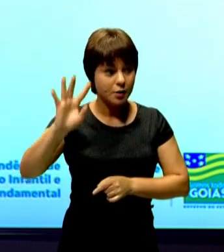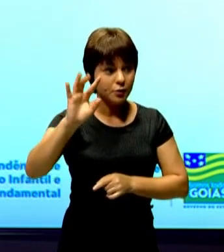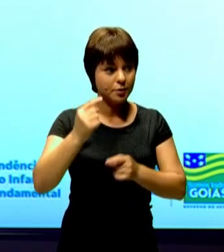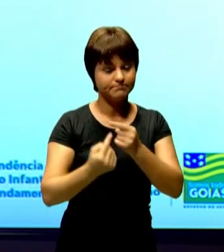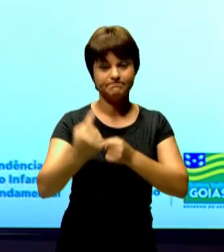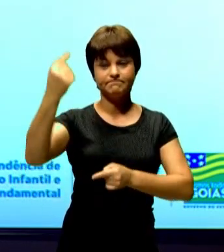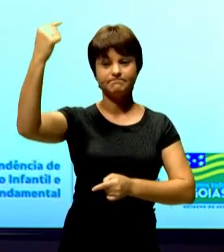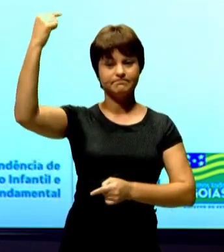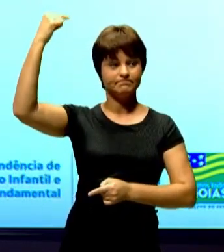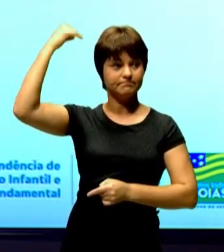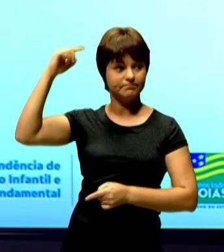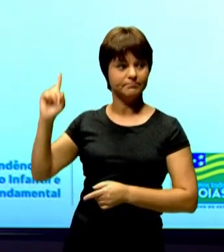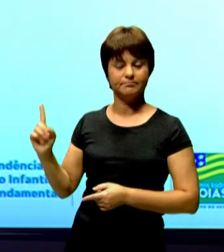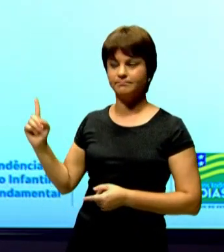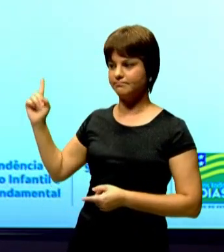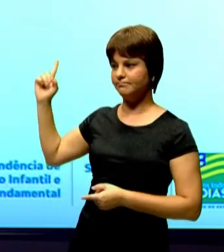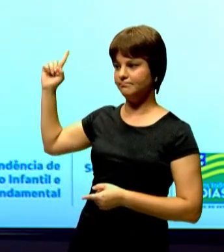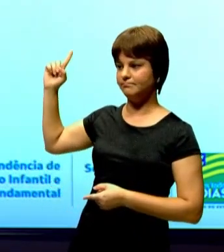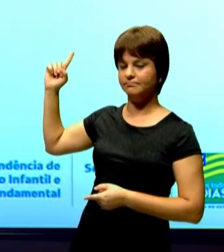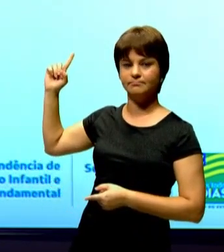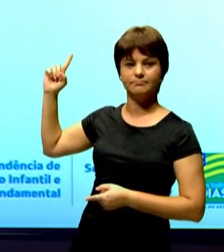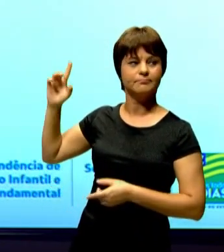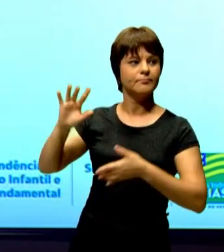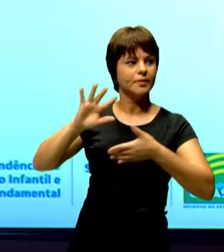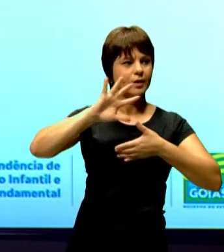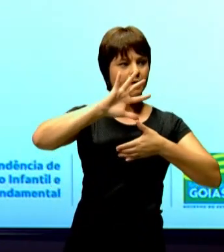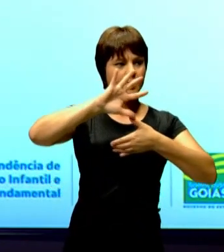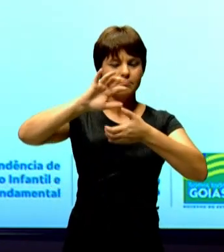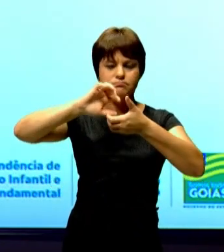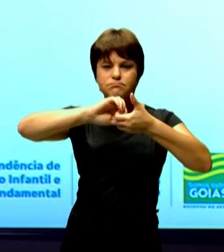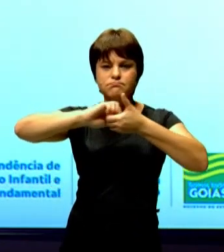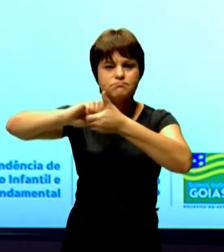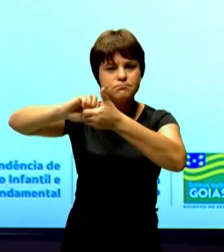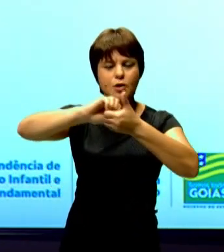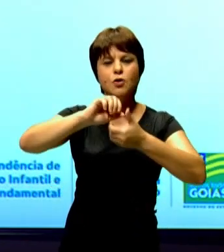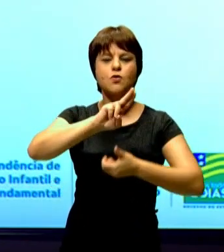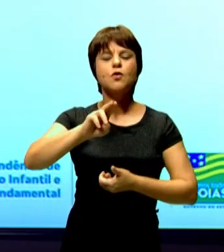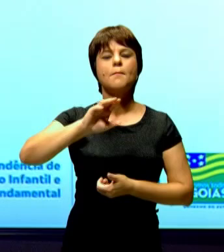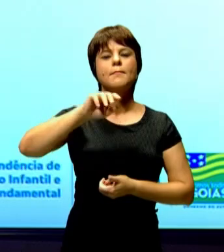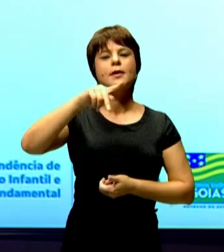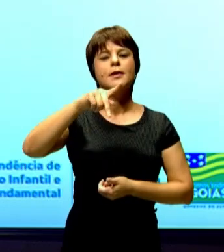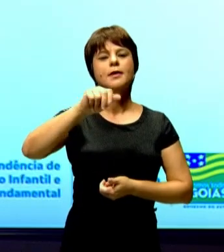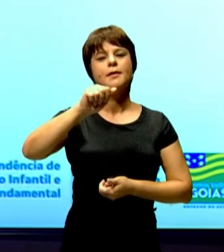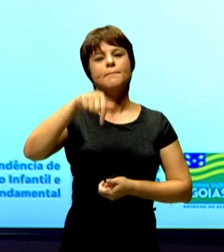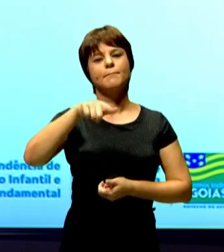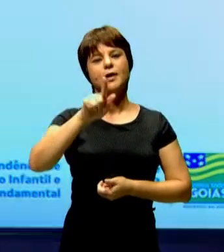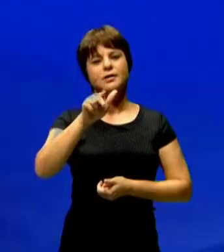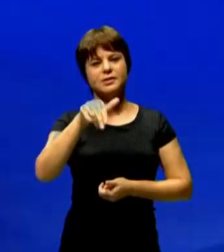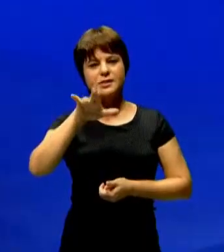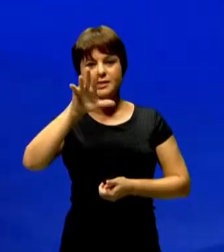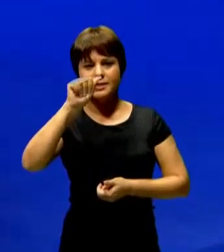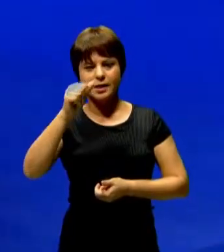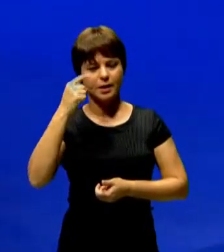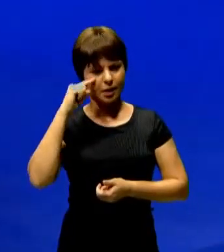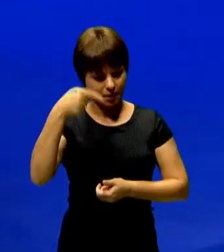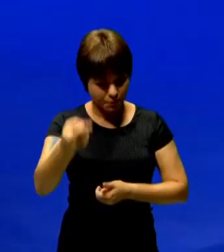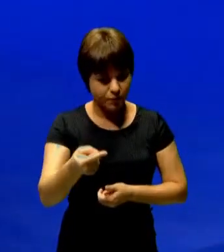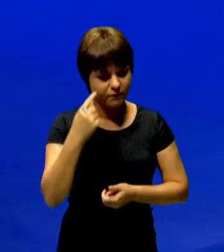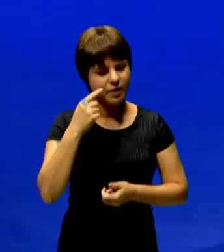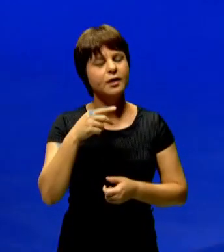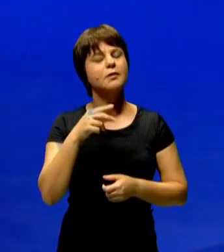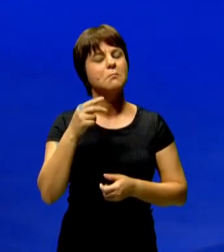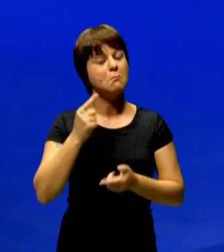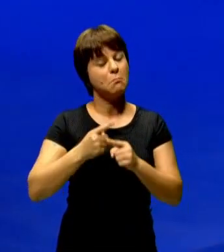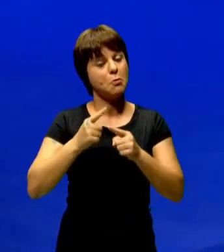a Terra possuía um continente único, chamado de Pangeia. Com o passar do tempo, e daqui a pouco a gente vai saber o